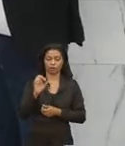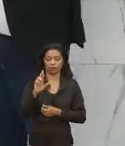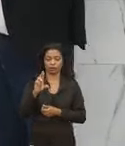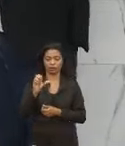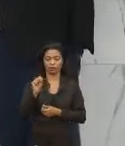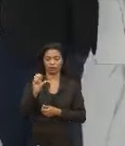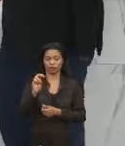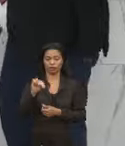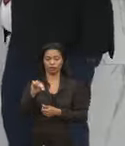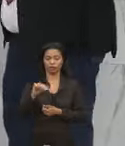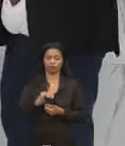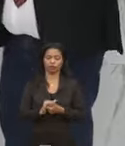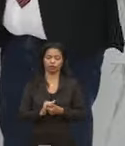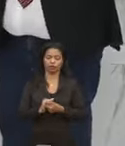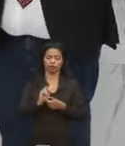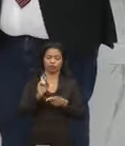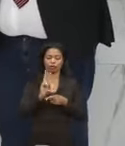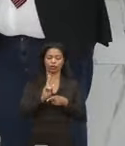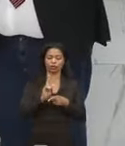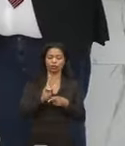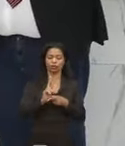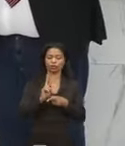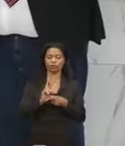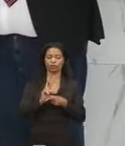homenagens. Ele merece uma salva de palmas.